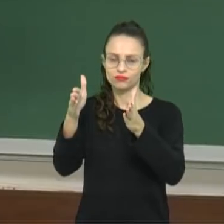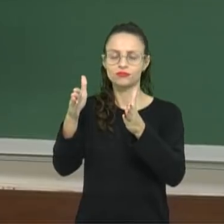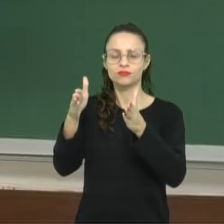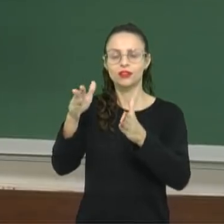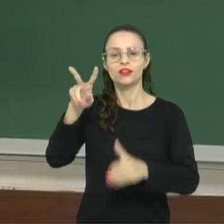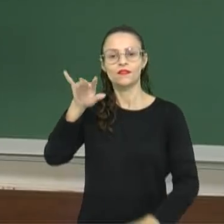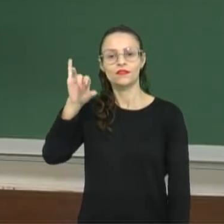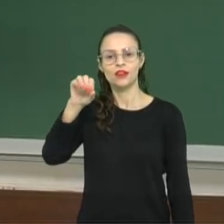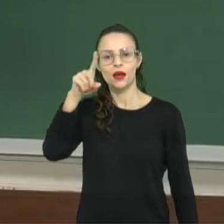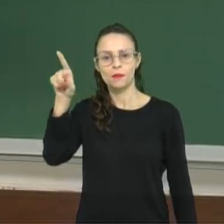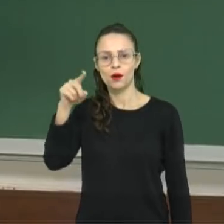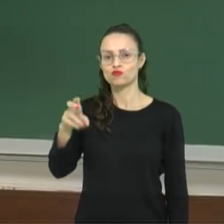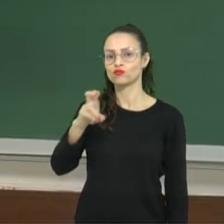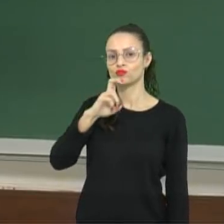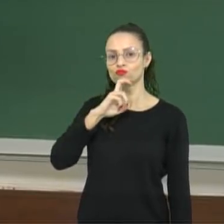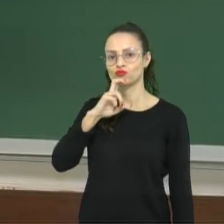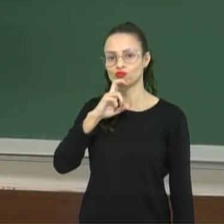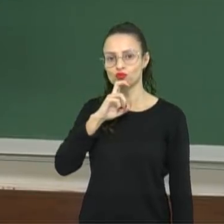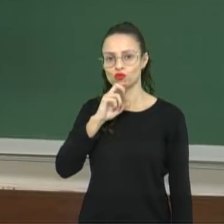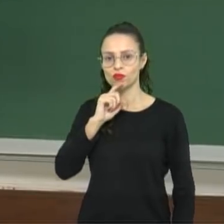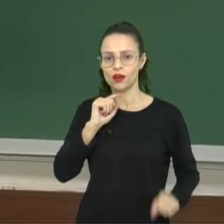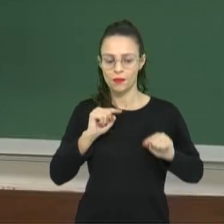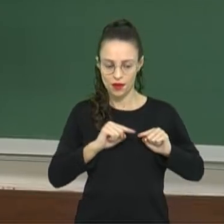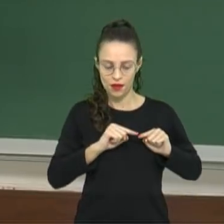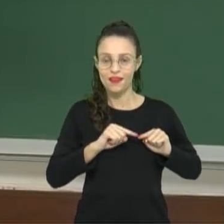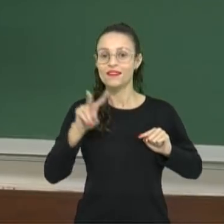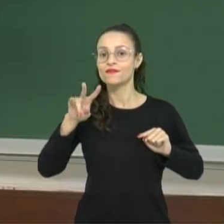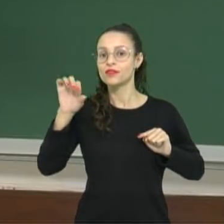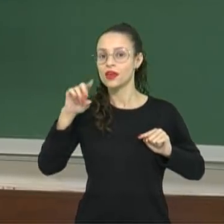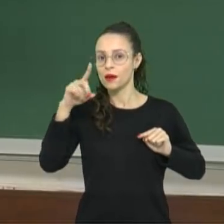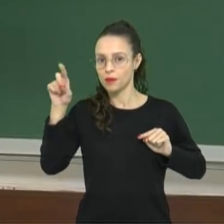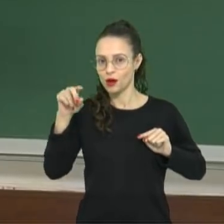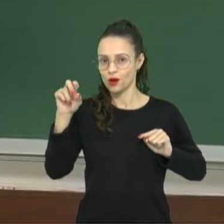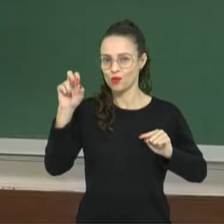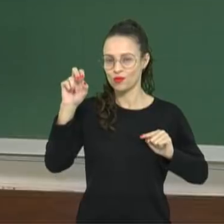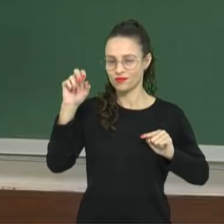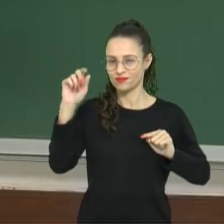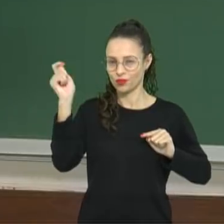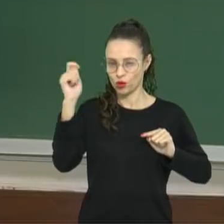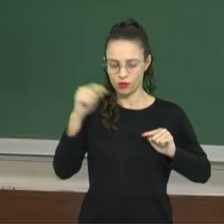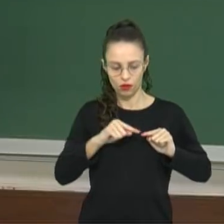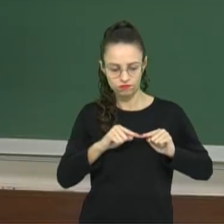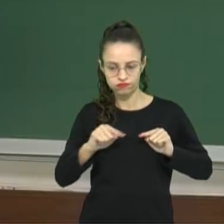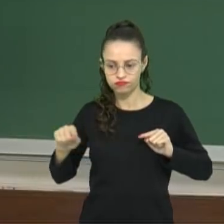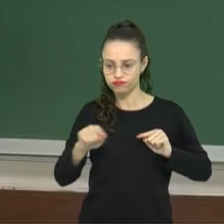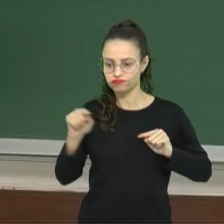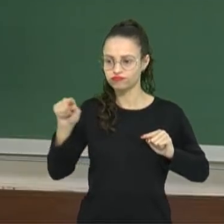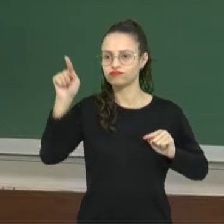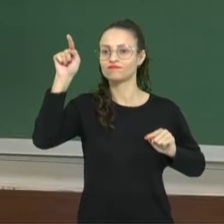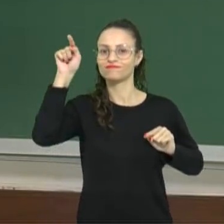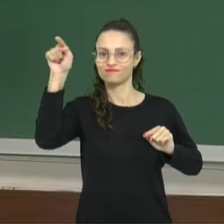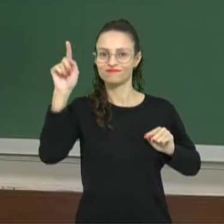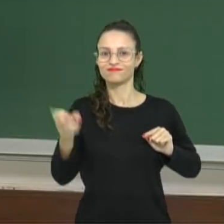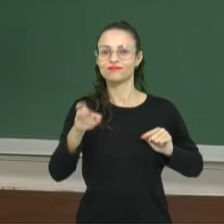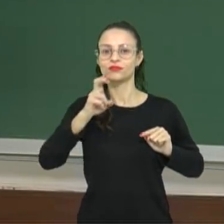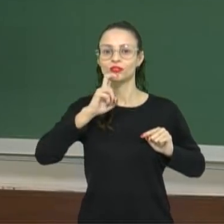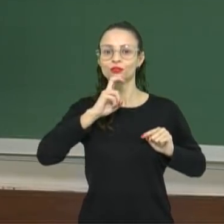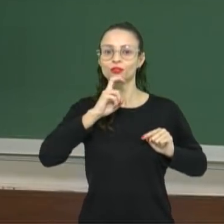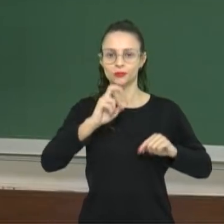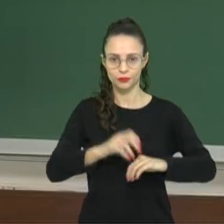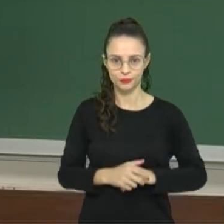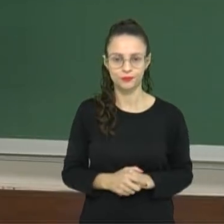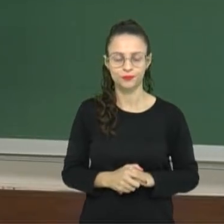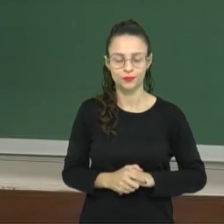Viamão-Sorocaba, que era o percurso, então saía de Viamão, chegando até Sorocaba, ou vice-versa, se a viagem fosse